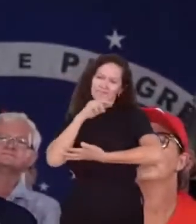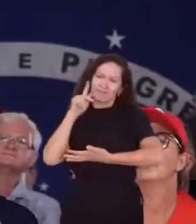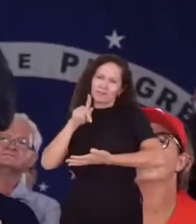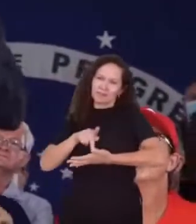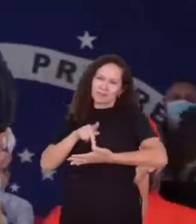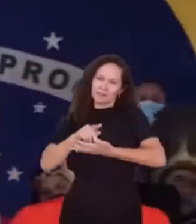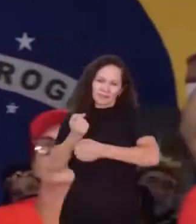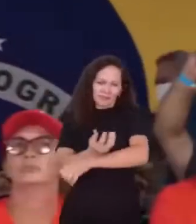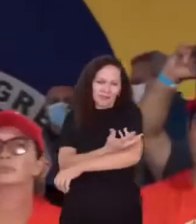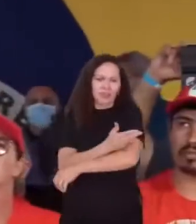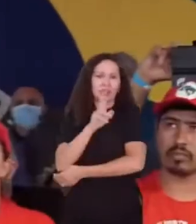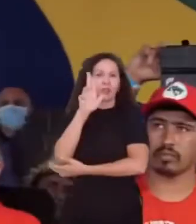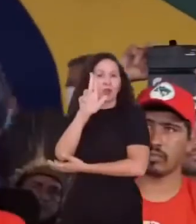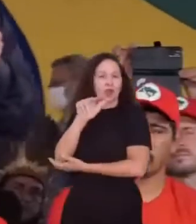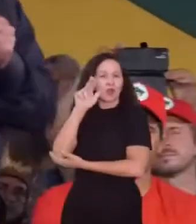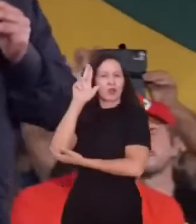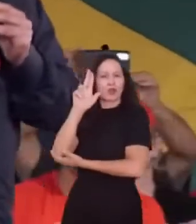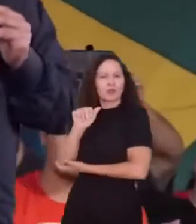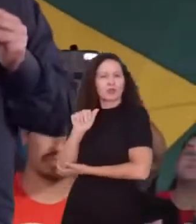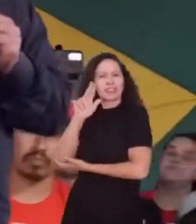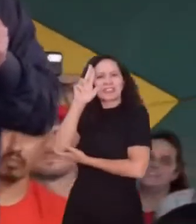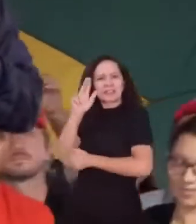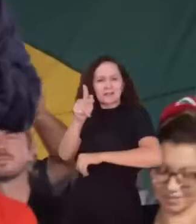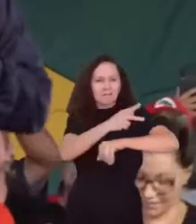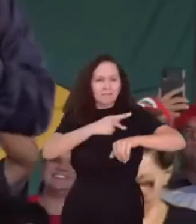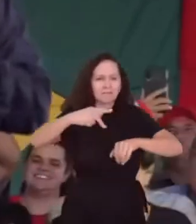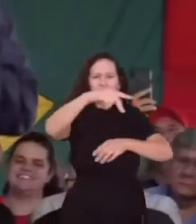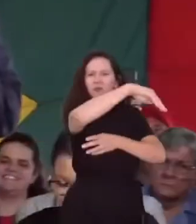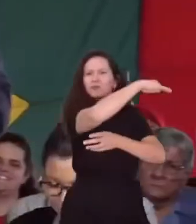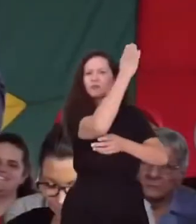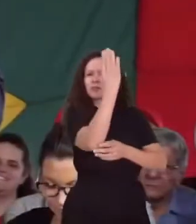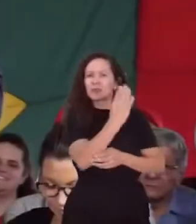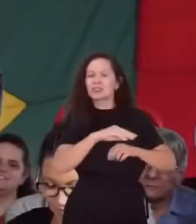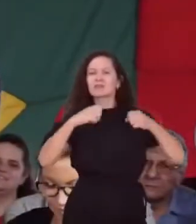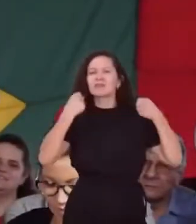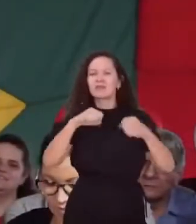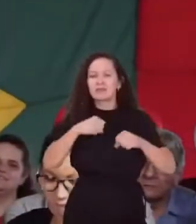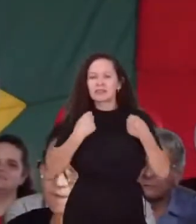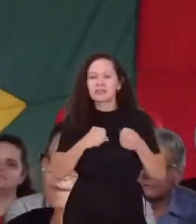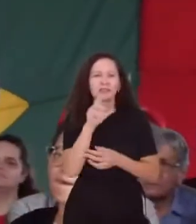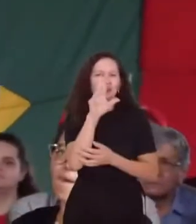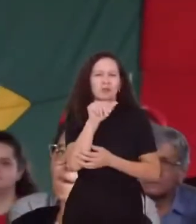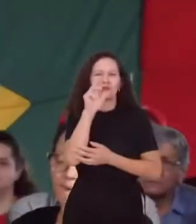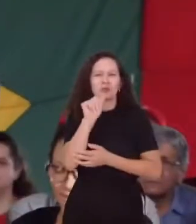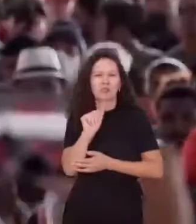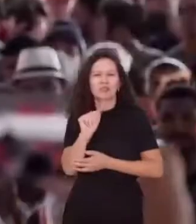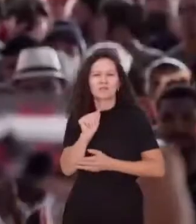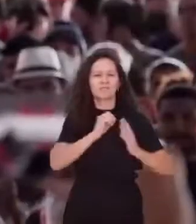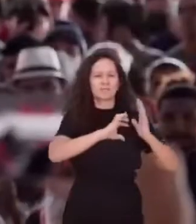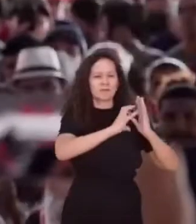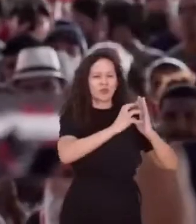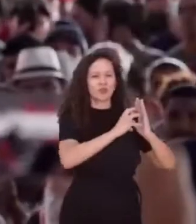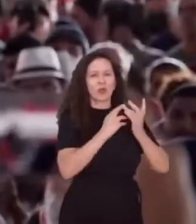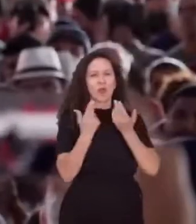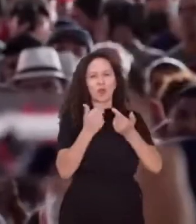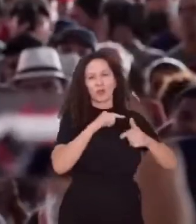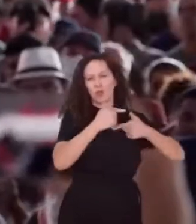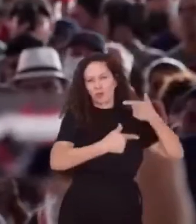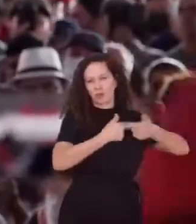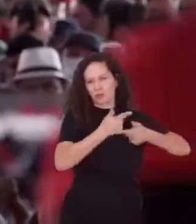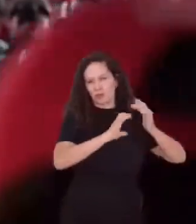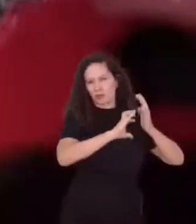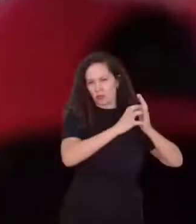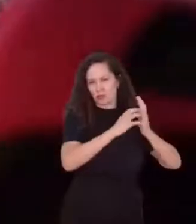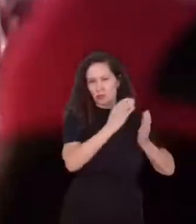nunca esse país precisou de um partido como o Partido dos Trabalhadores para governar como